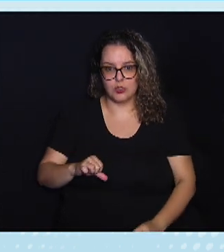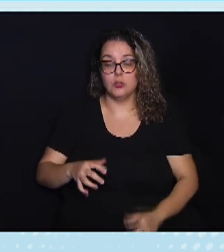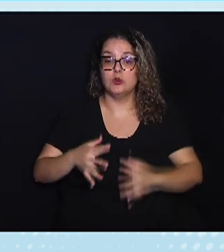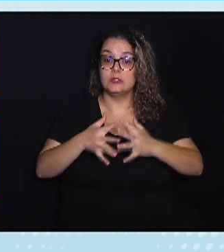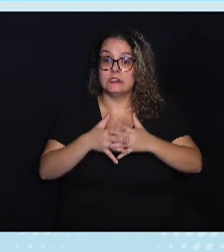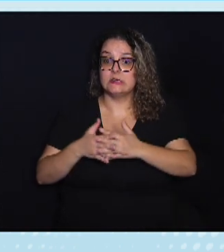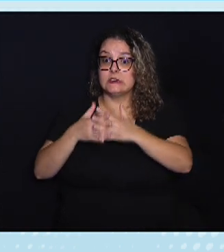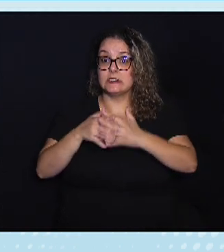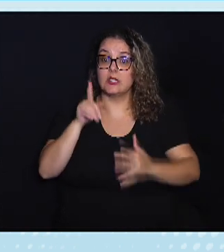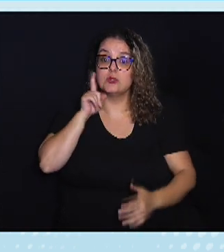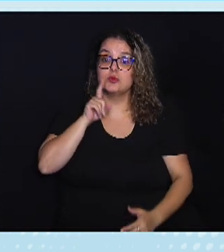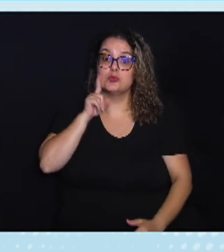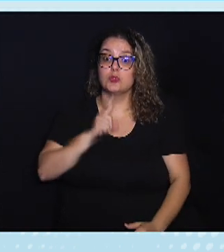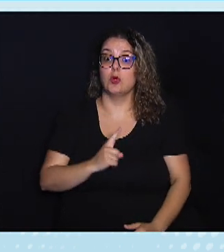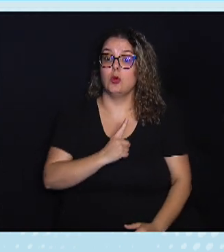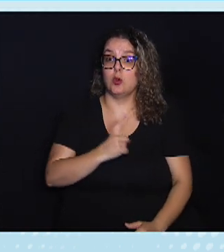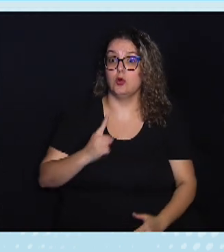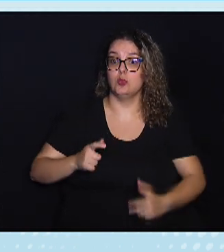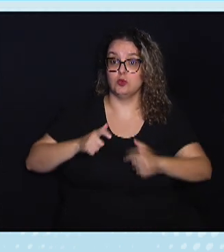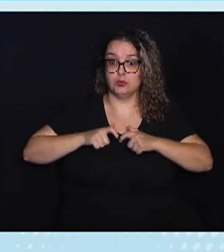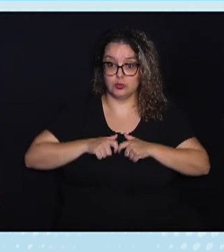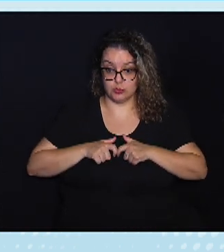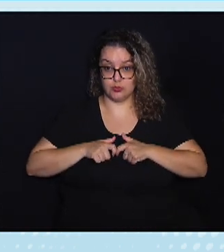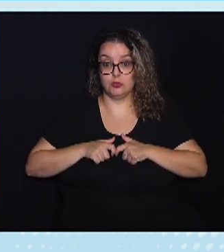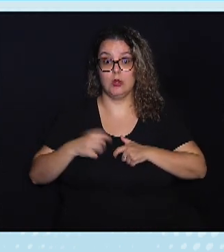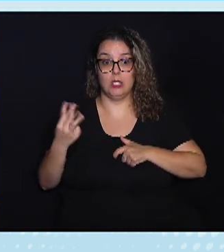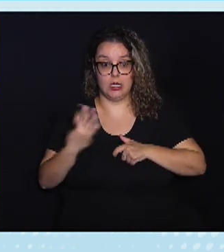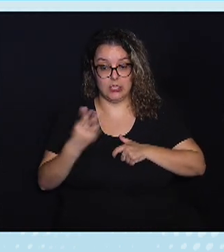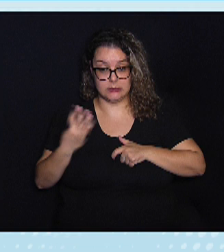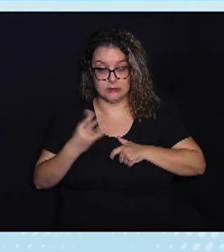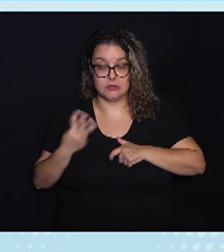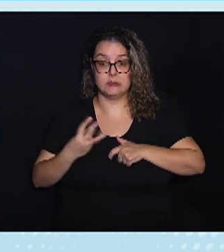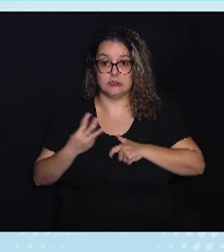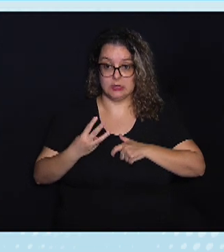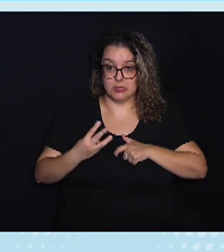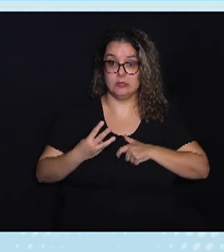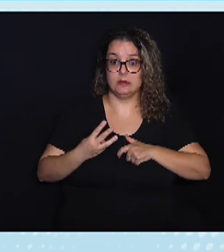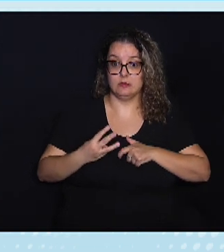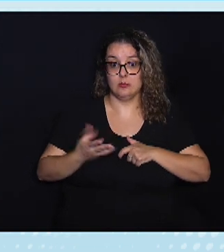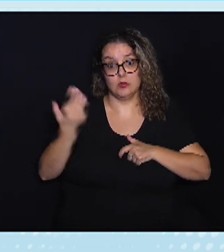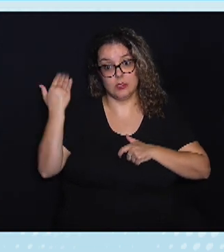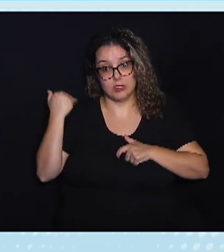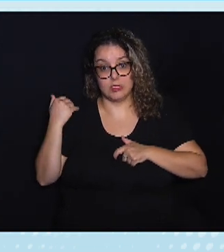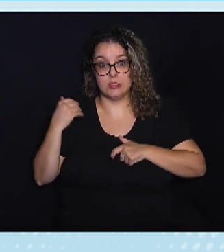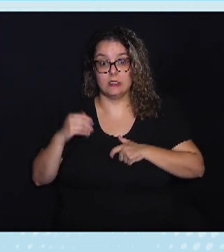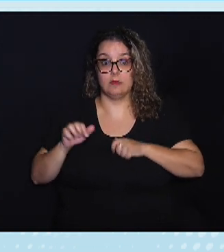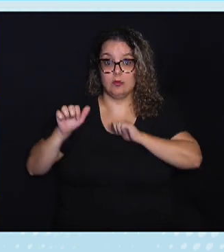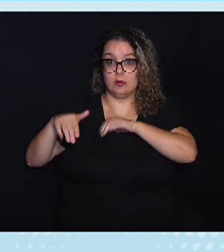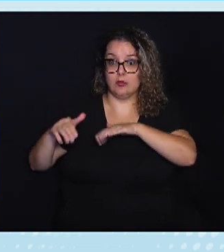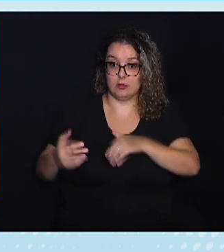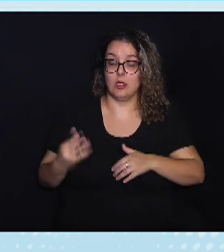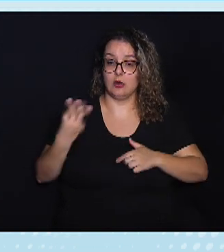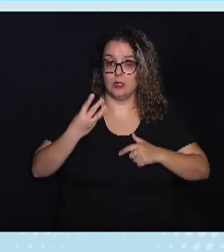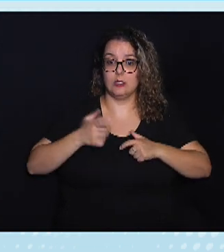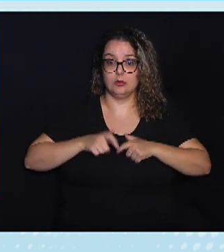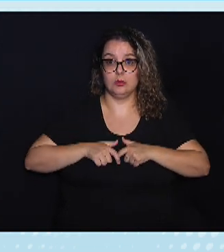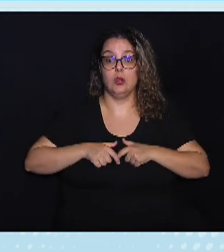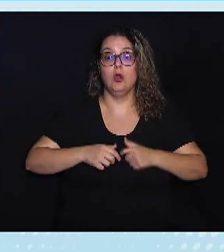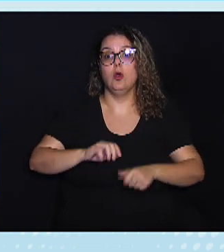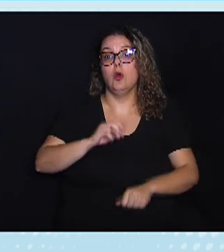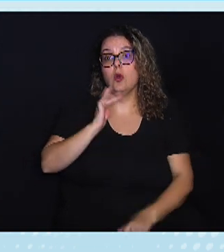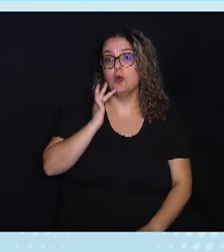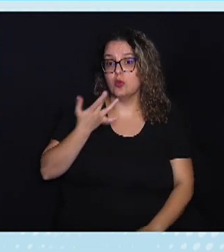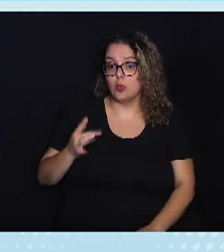Os Estados Unidos alcançaram então a 3ª colocação, que até então estava com a Austrália, agora com 11 medalhas de